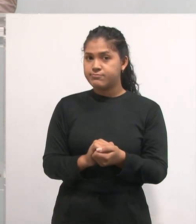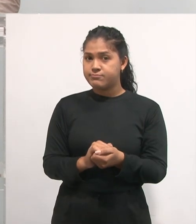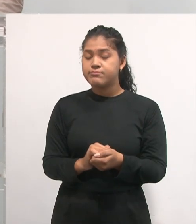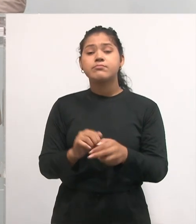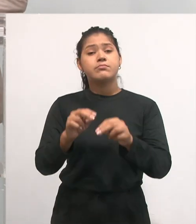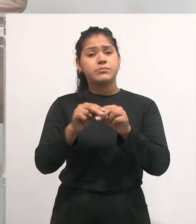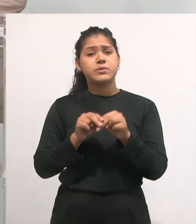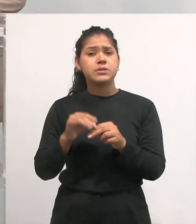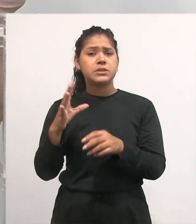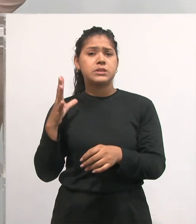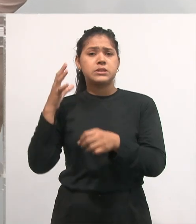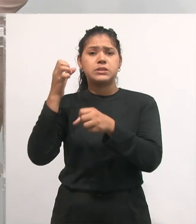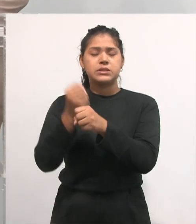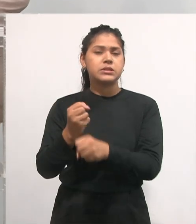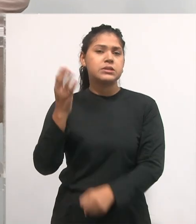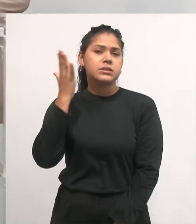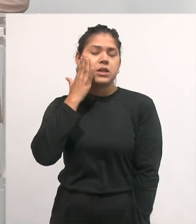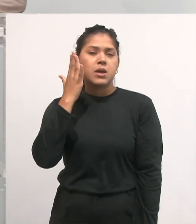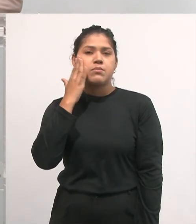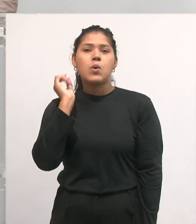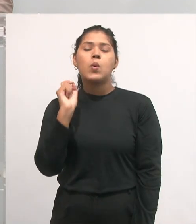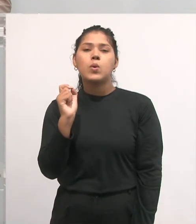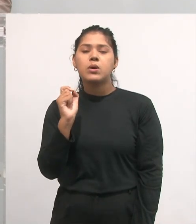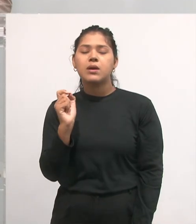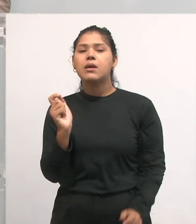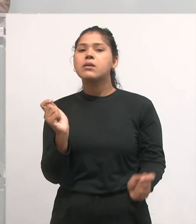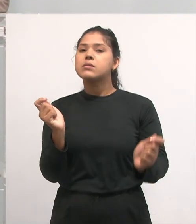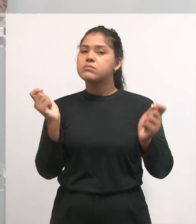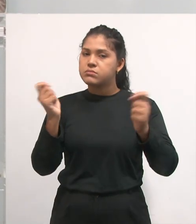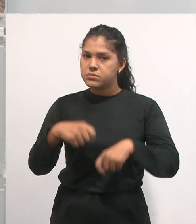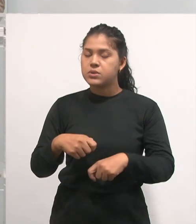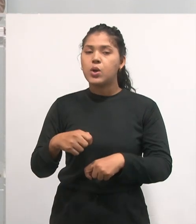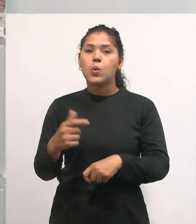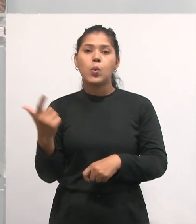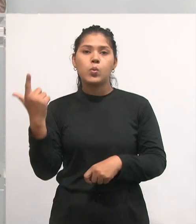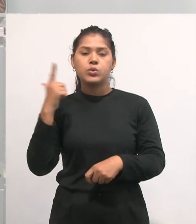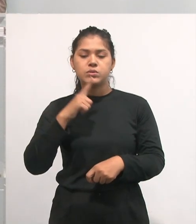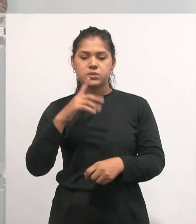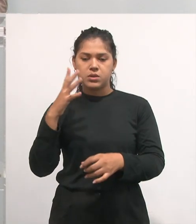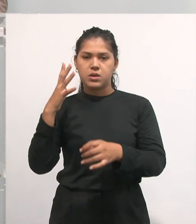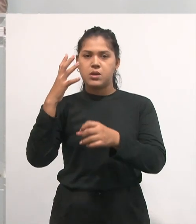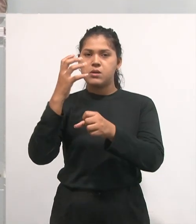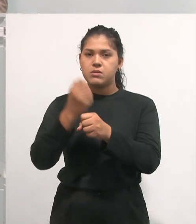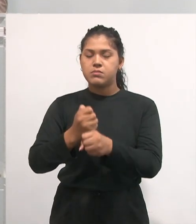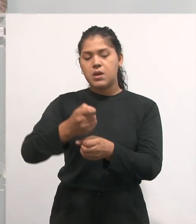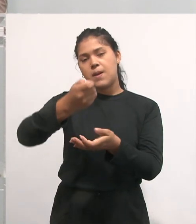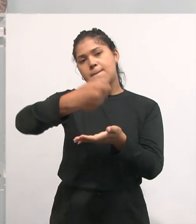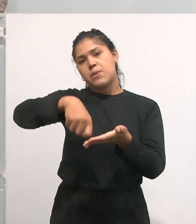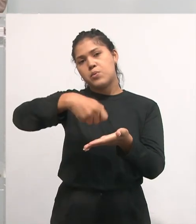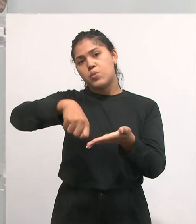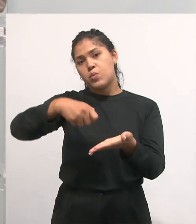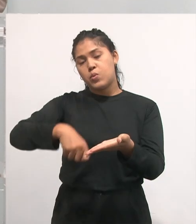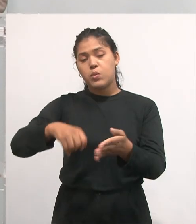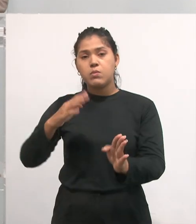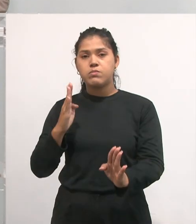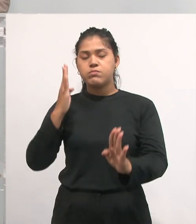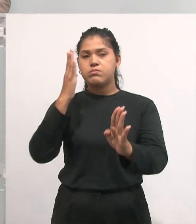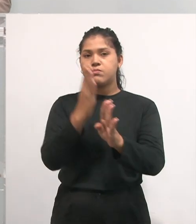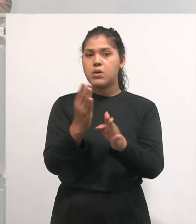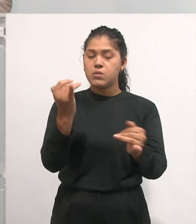equação de regressão linear, ela vai possibilitar que você faça a inferência, ou seja, que